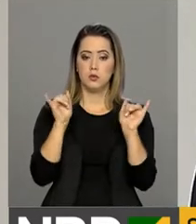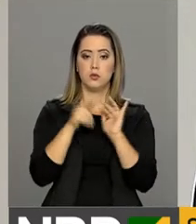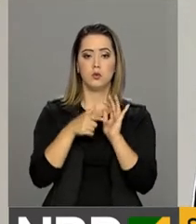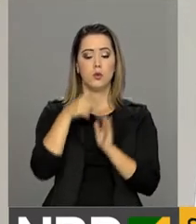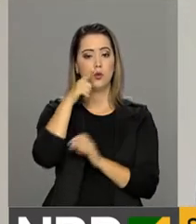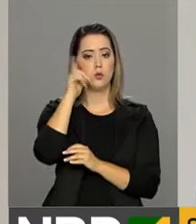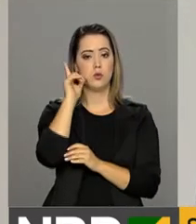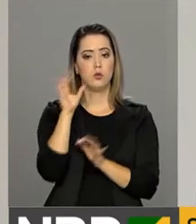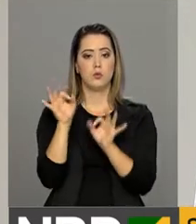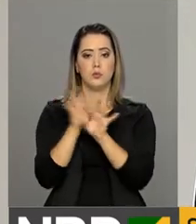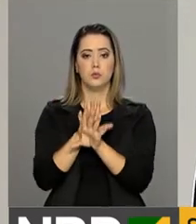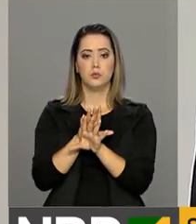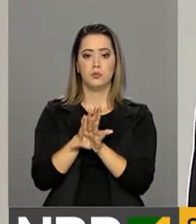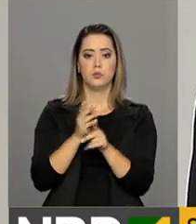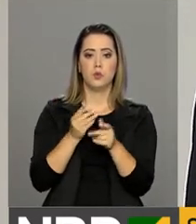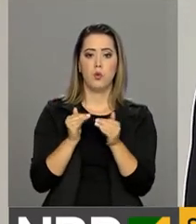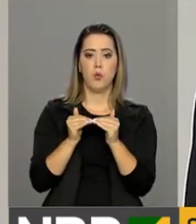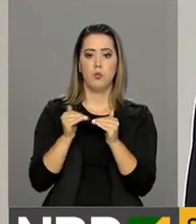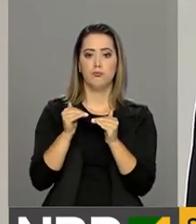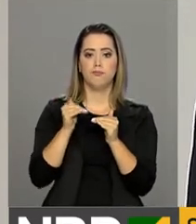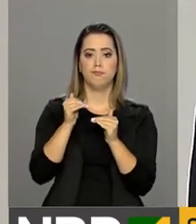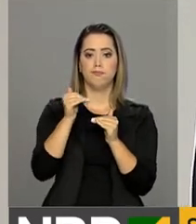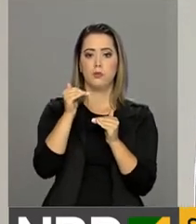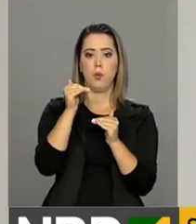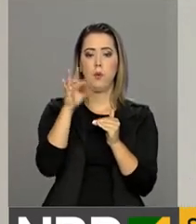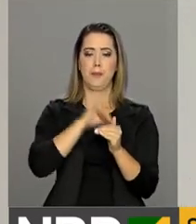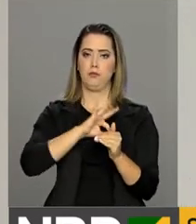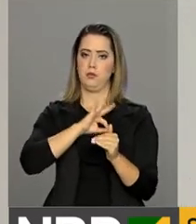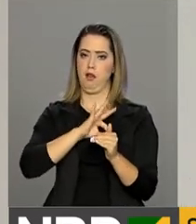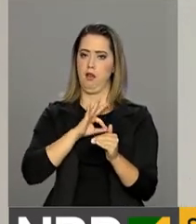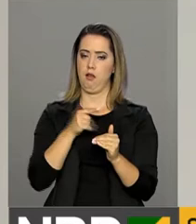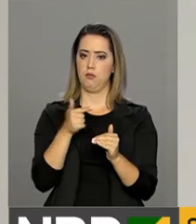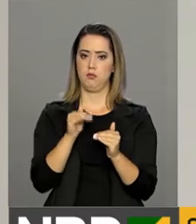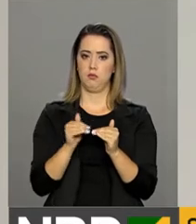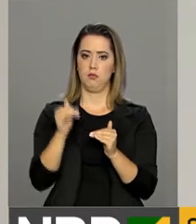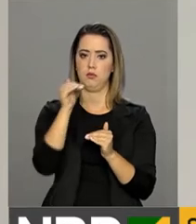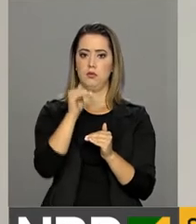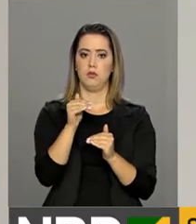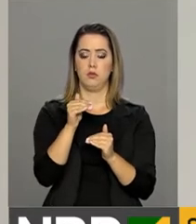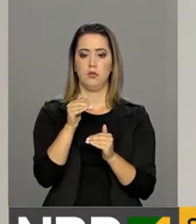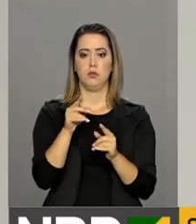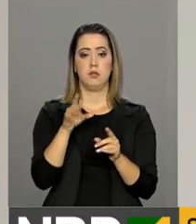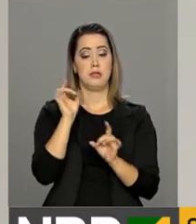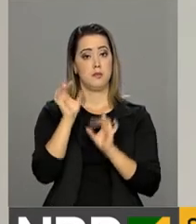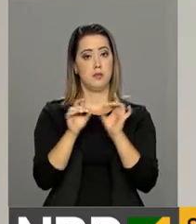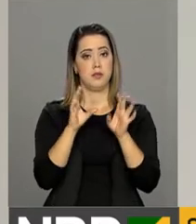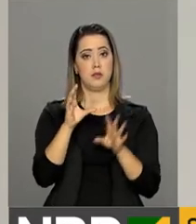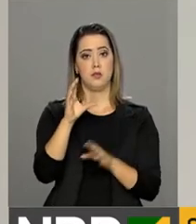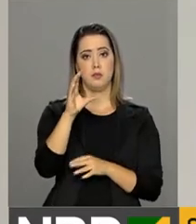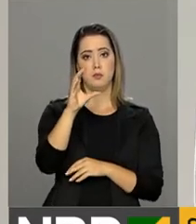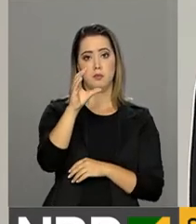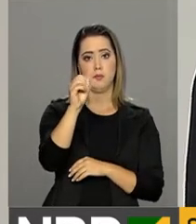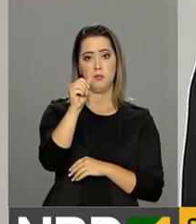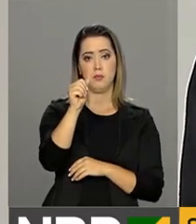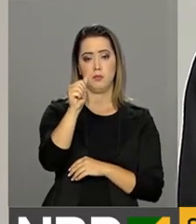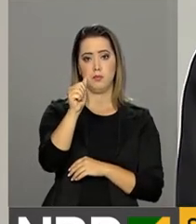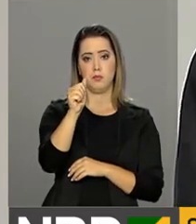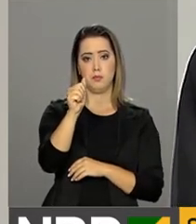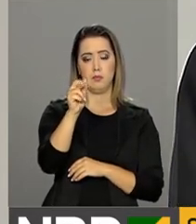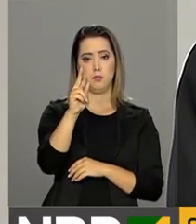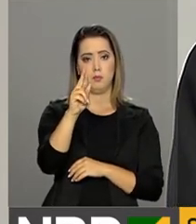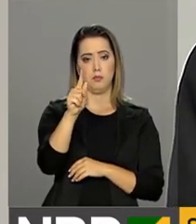nós eliminamos os reajustes salariais especialmente cargos de confiança isso dá uma economia